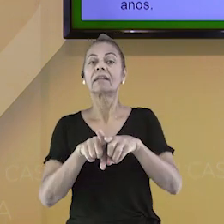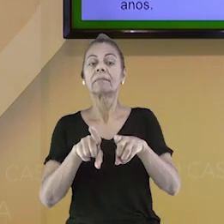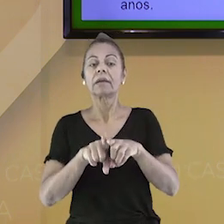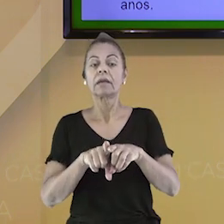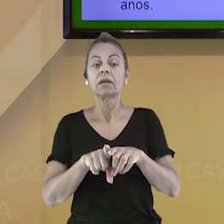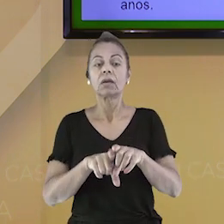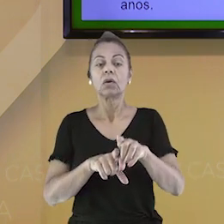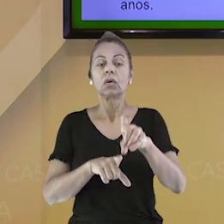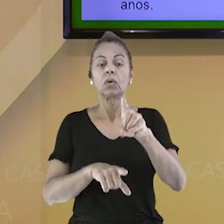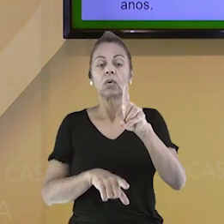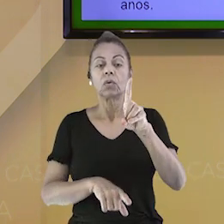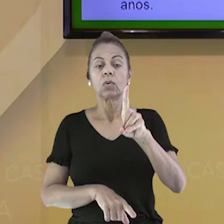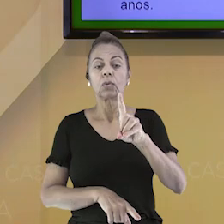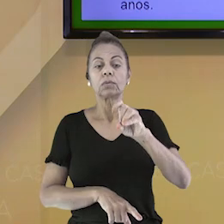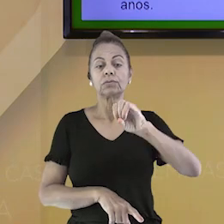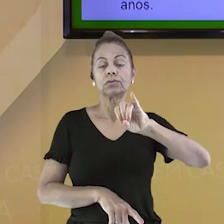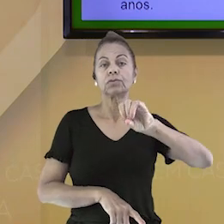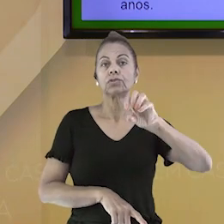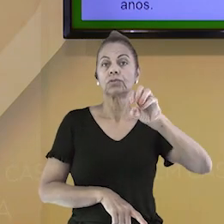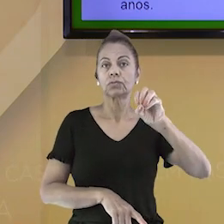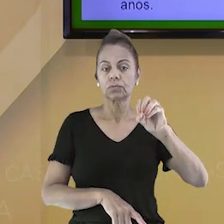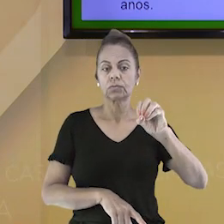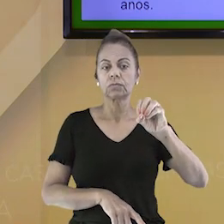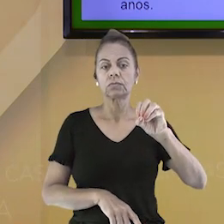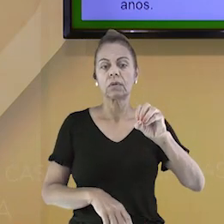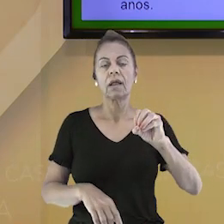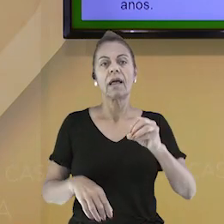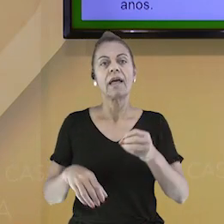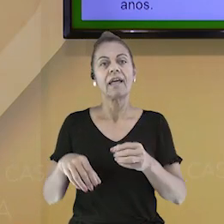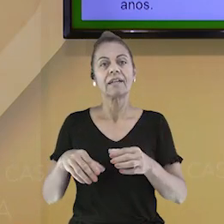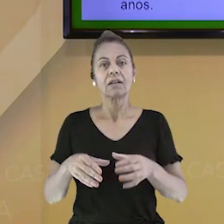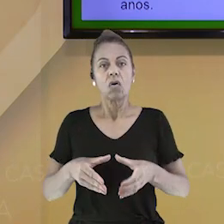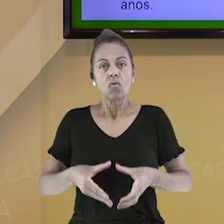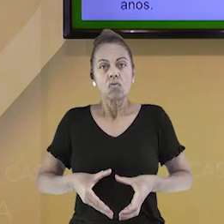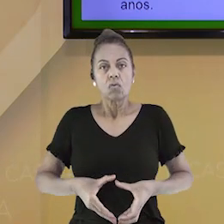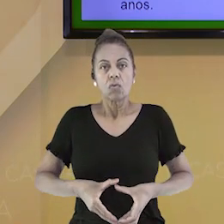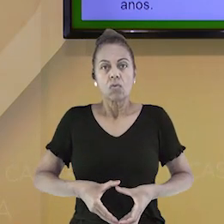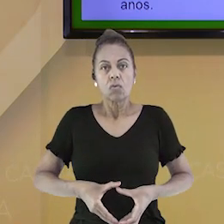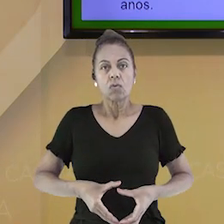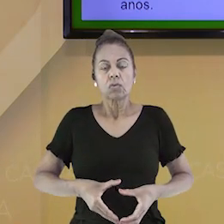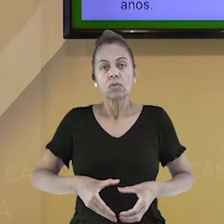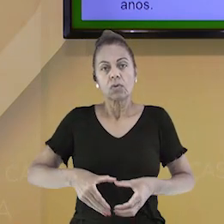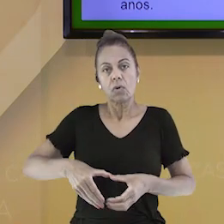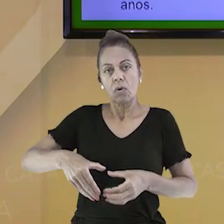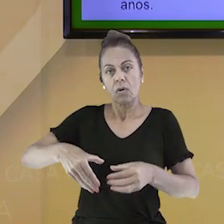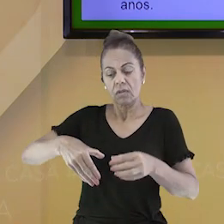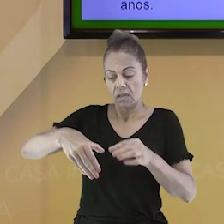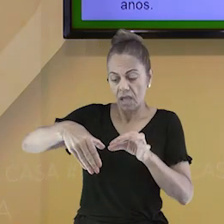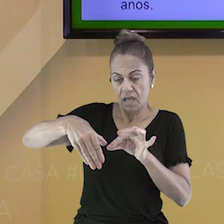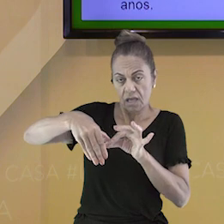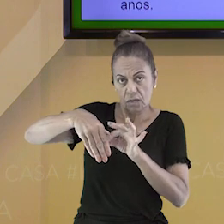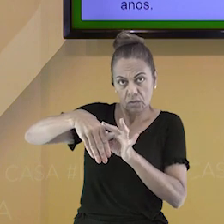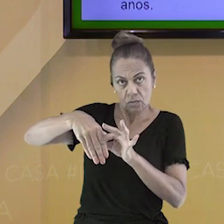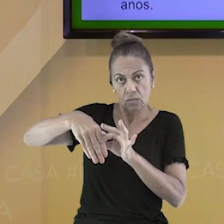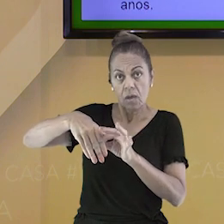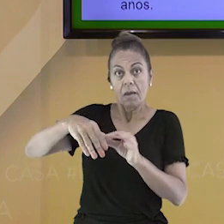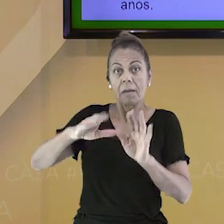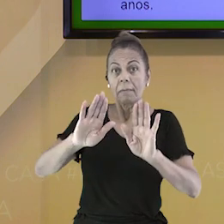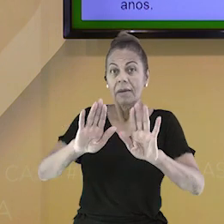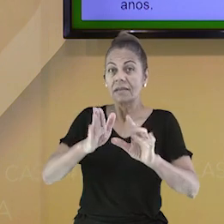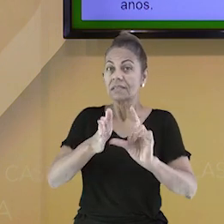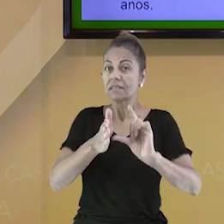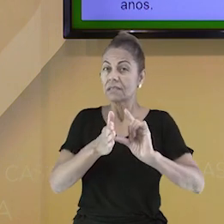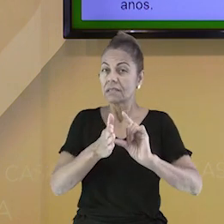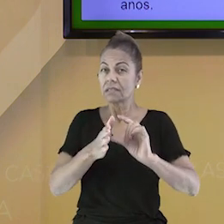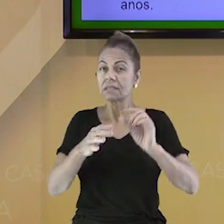DIU. É um objeto de plástico em formato de T que é colocado no útero da mulher por um ginecologista. Ele vai fazer